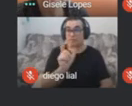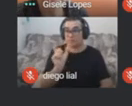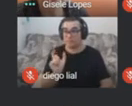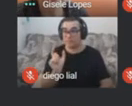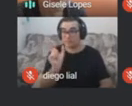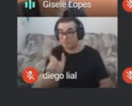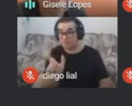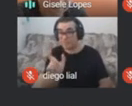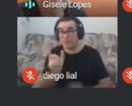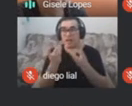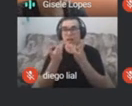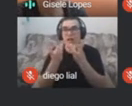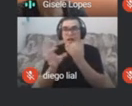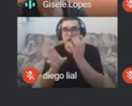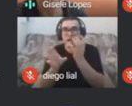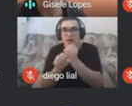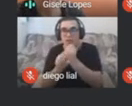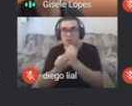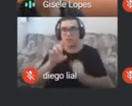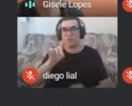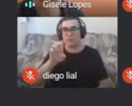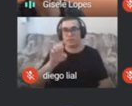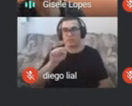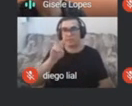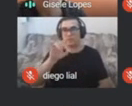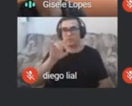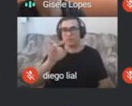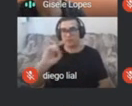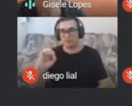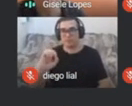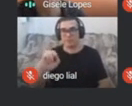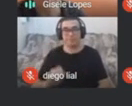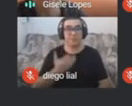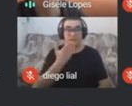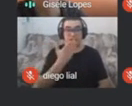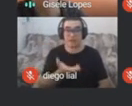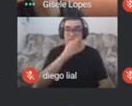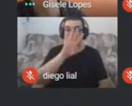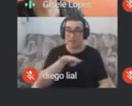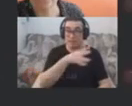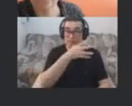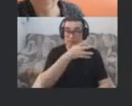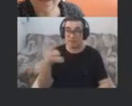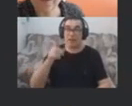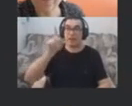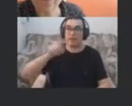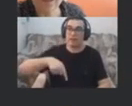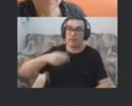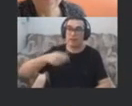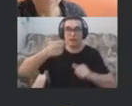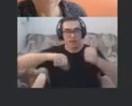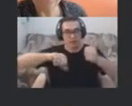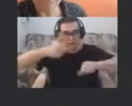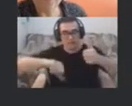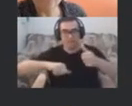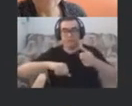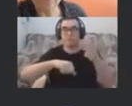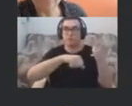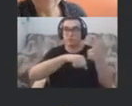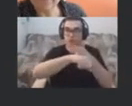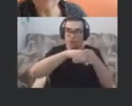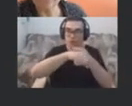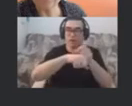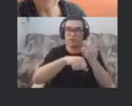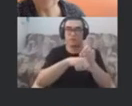replicatas. Então, aqui nessa tabela, nós apresentamos a análise dos chocolates preto e chocolate branco, e